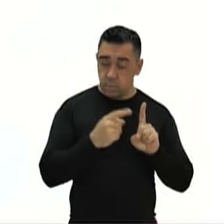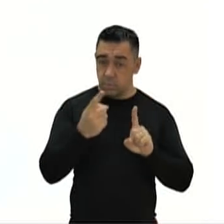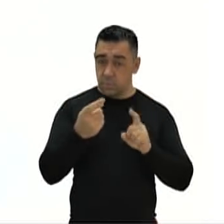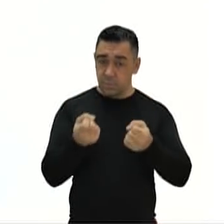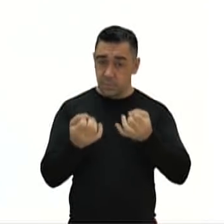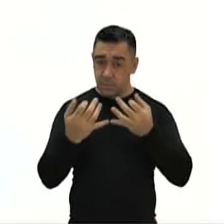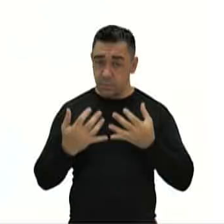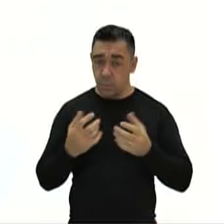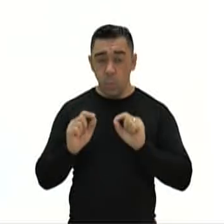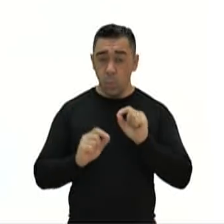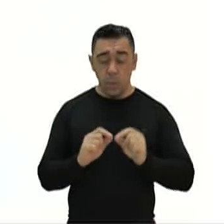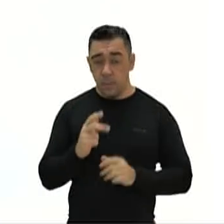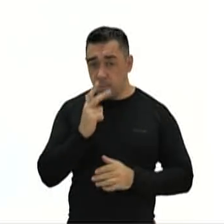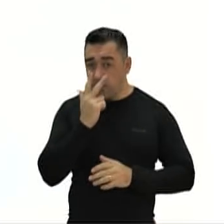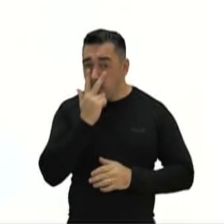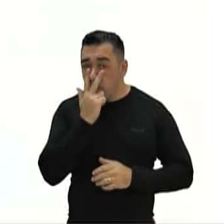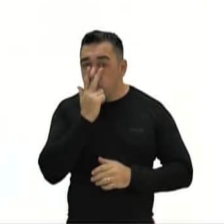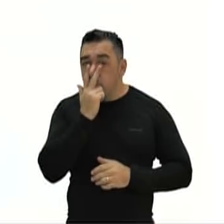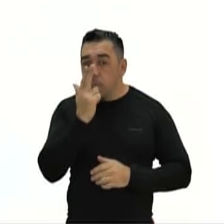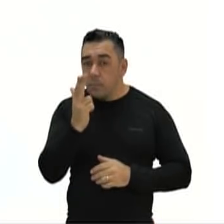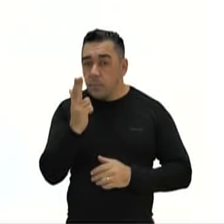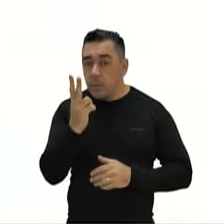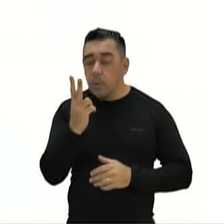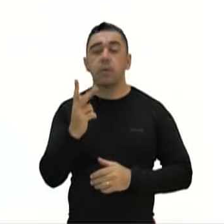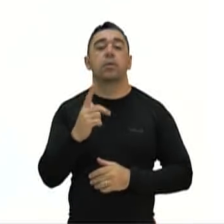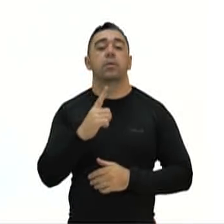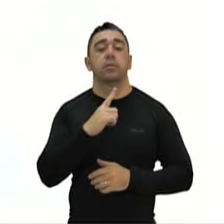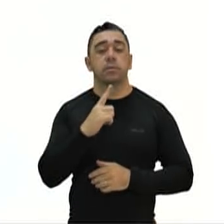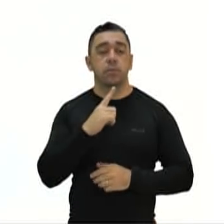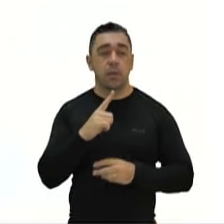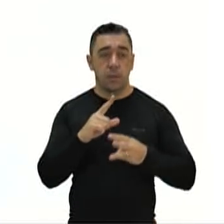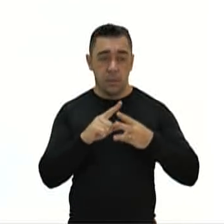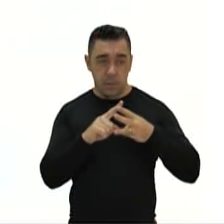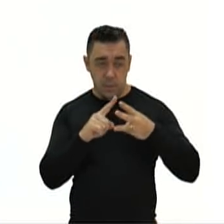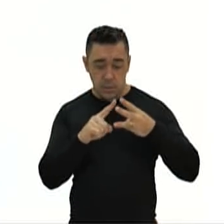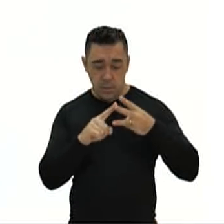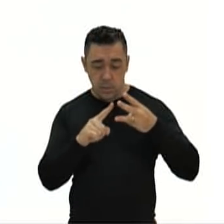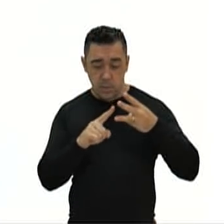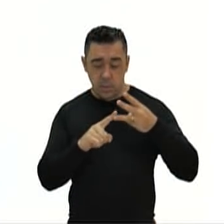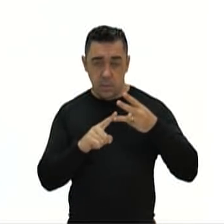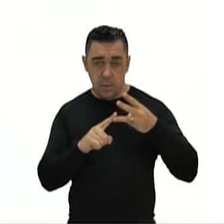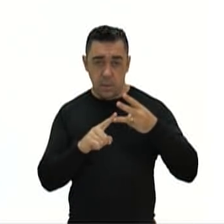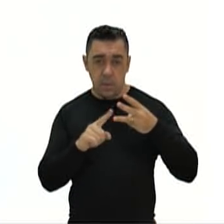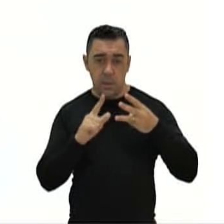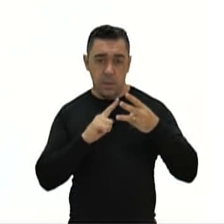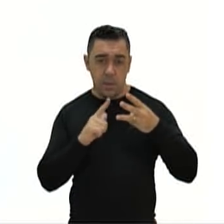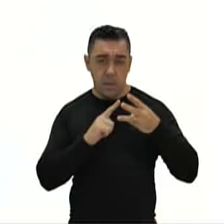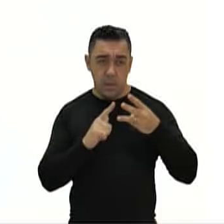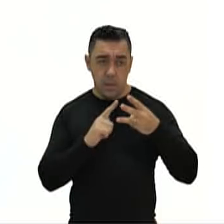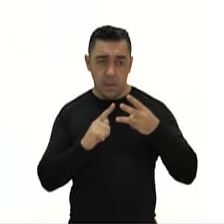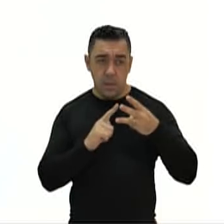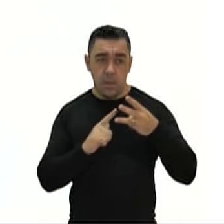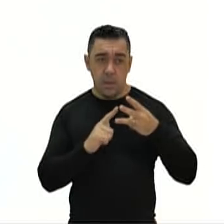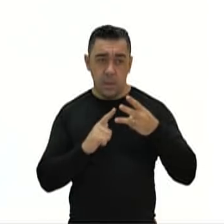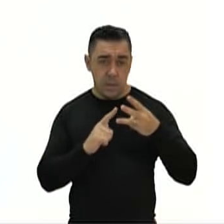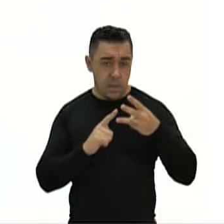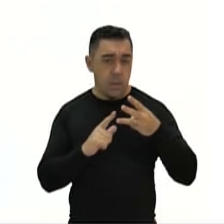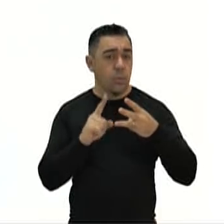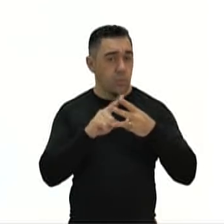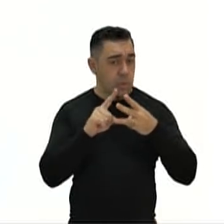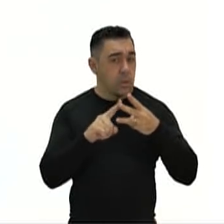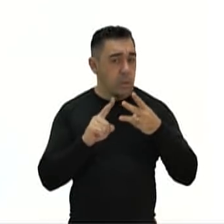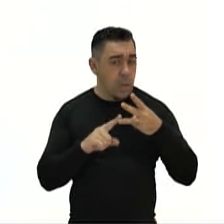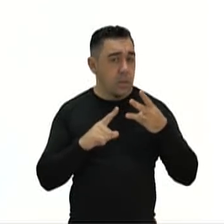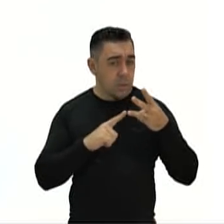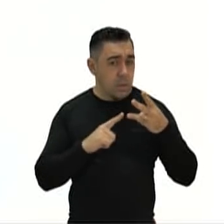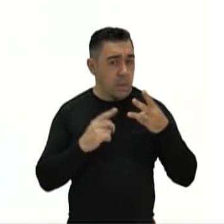que parece existir nos três tipos. Quais estruturas parecem ocorrer nos três